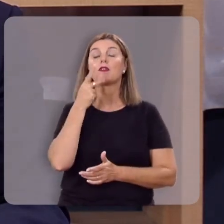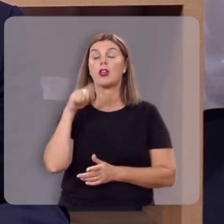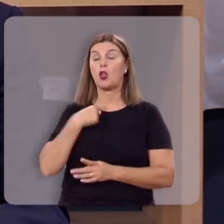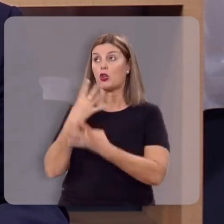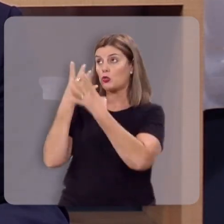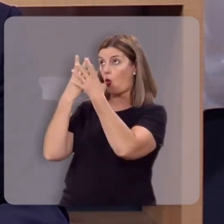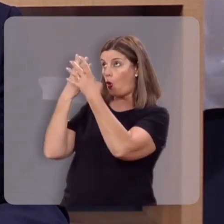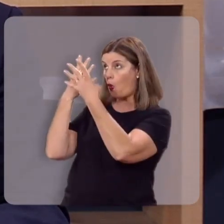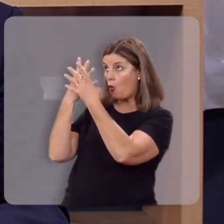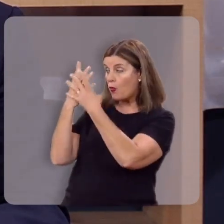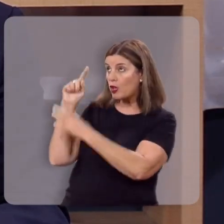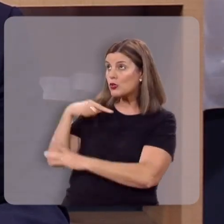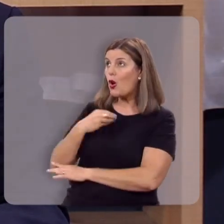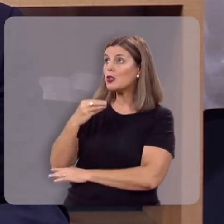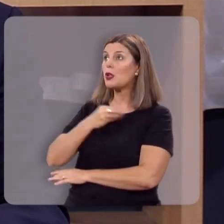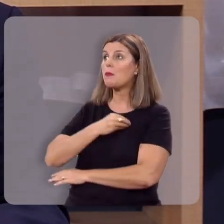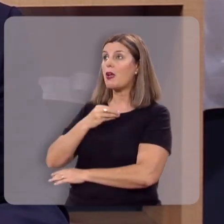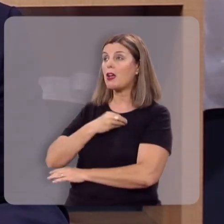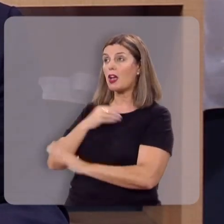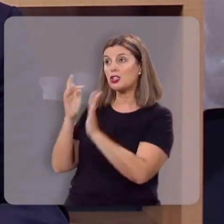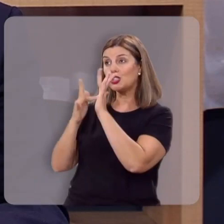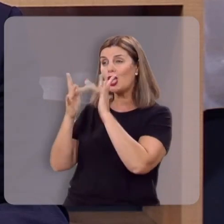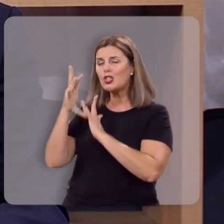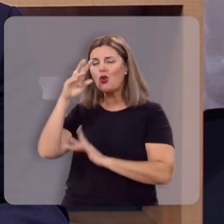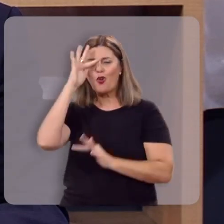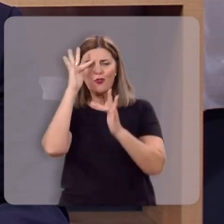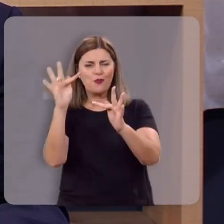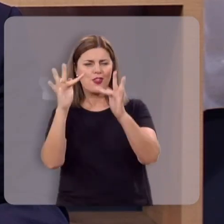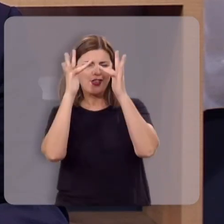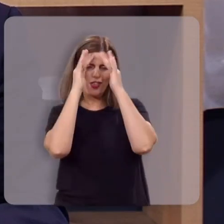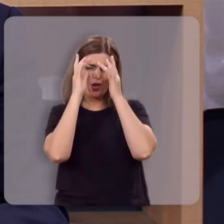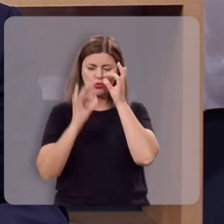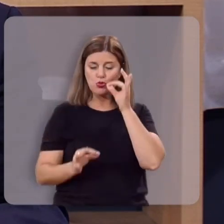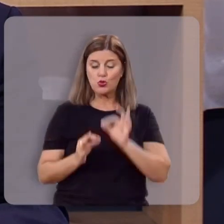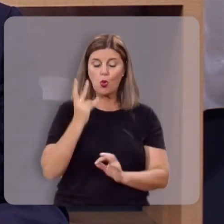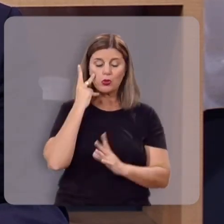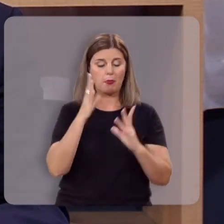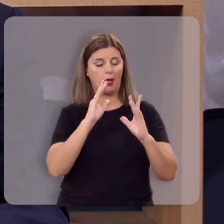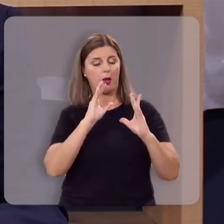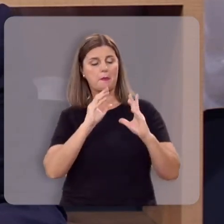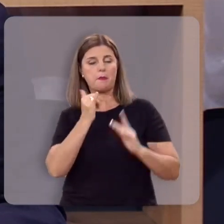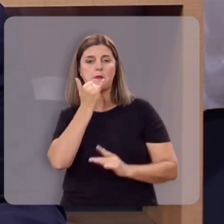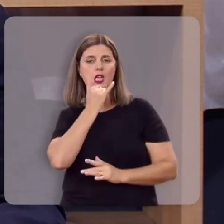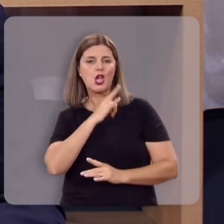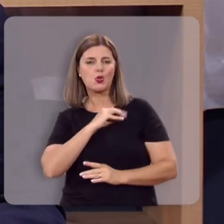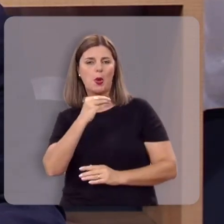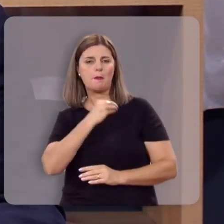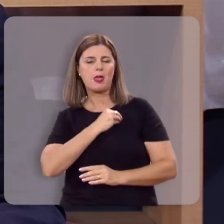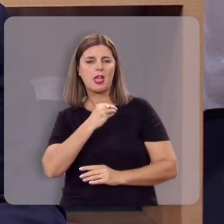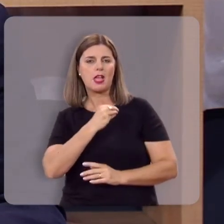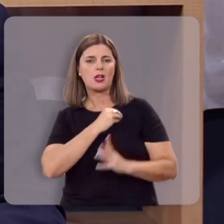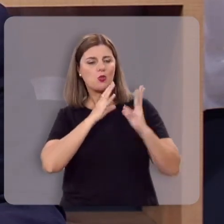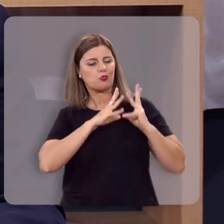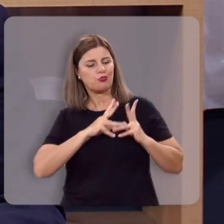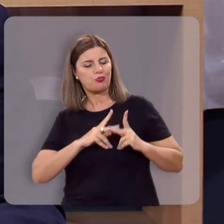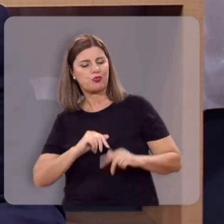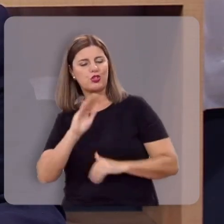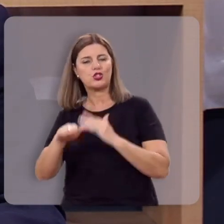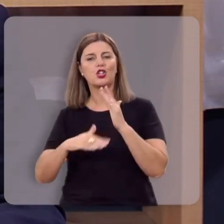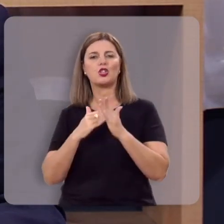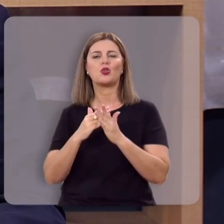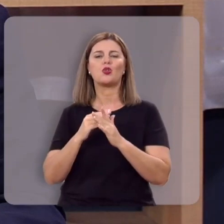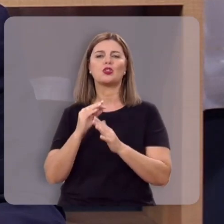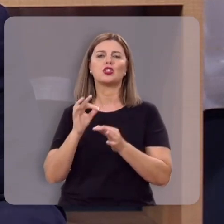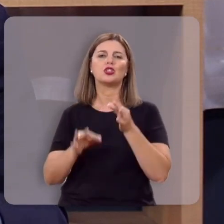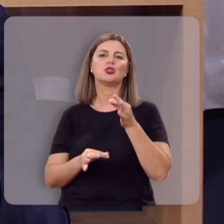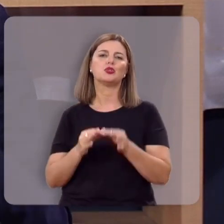se confessarmos os nossos pecados, Ele é fiel e justo para nos perdoar os pecados e nos purificar de